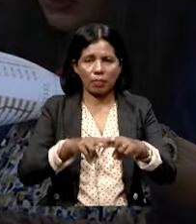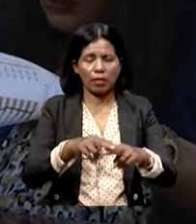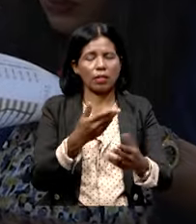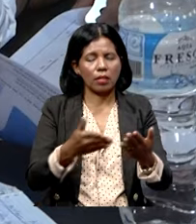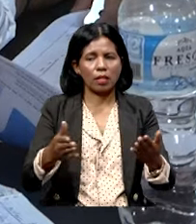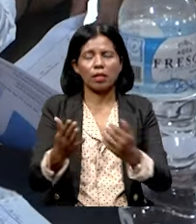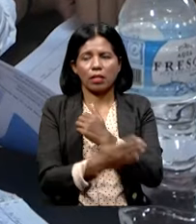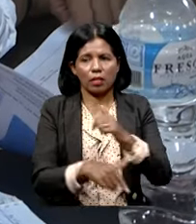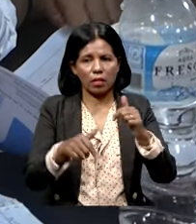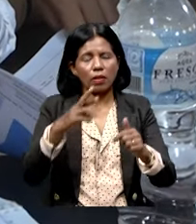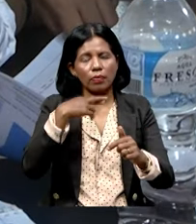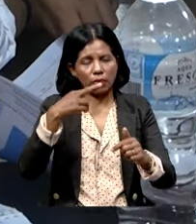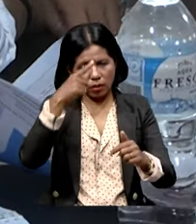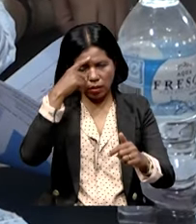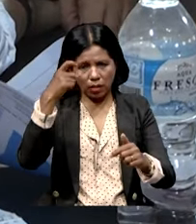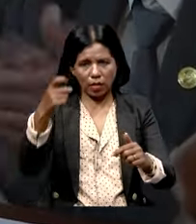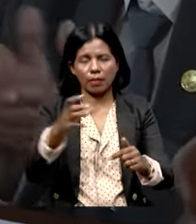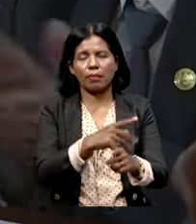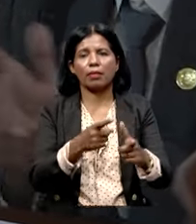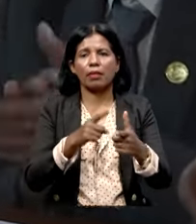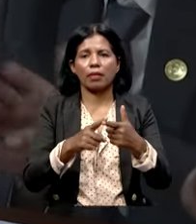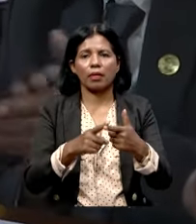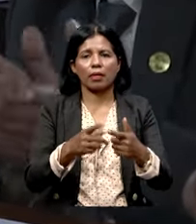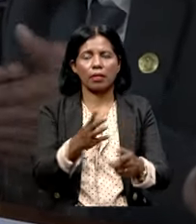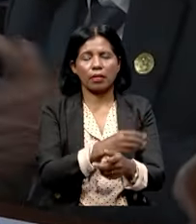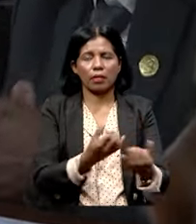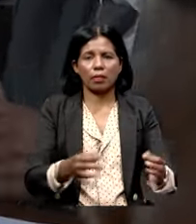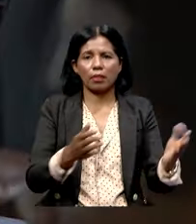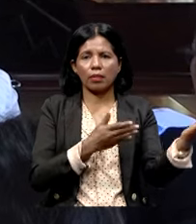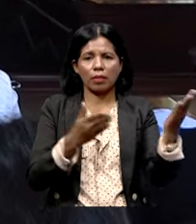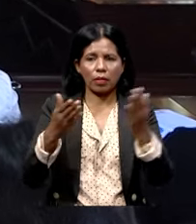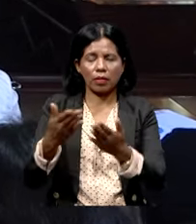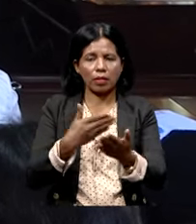regular liu-liu fos, tamba Timor-Leste ser dependente ba produto importação,